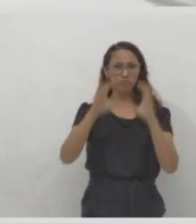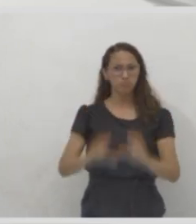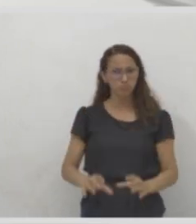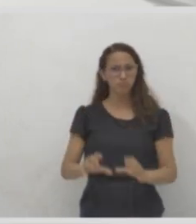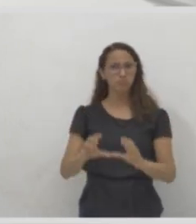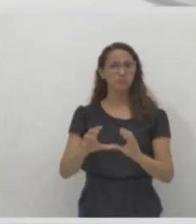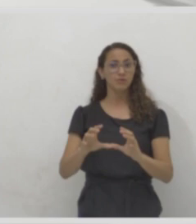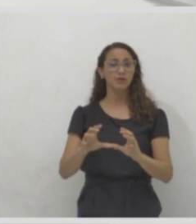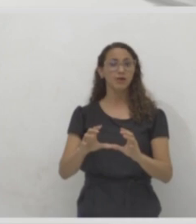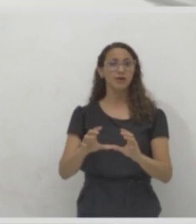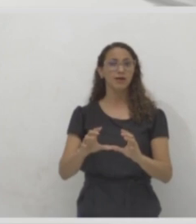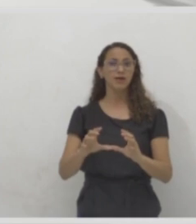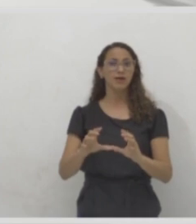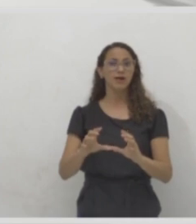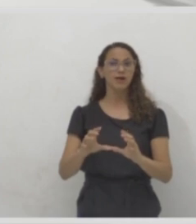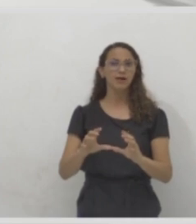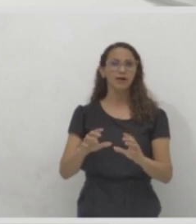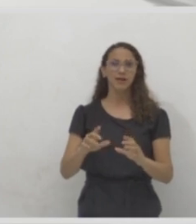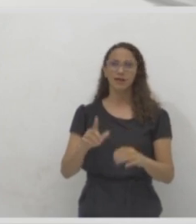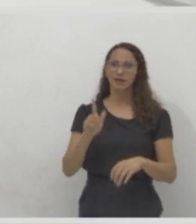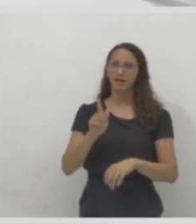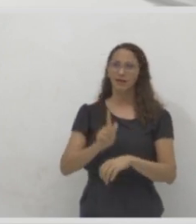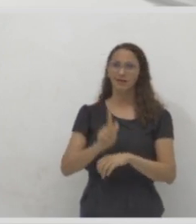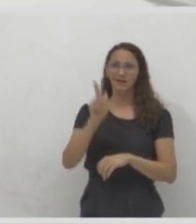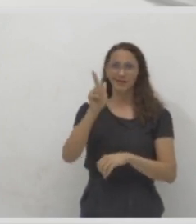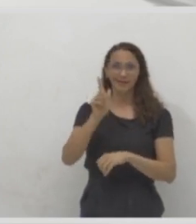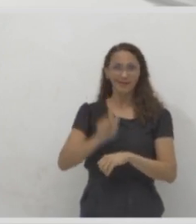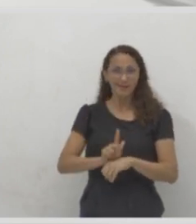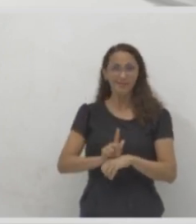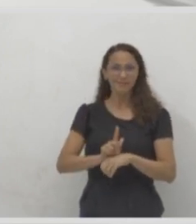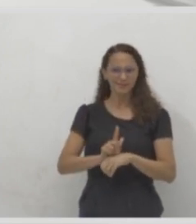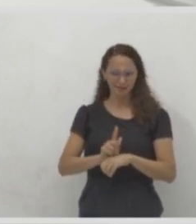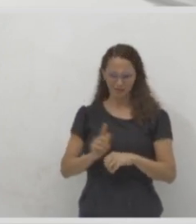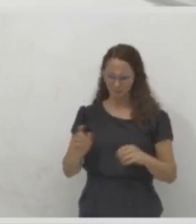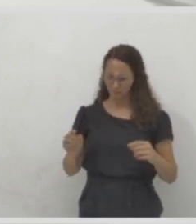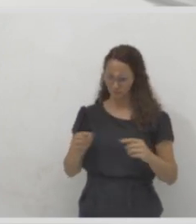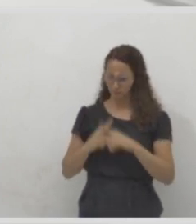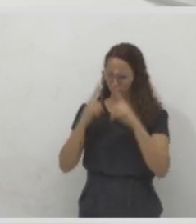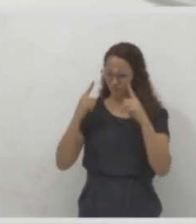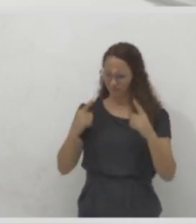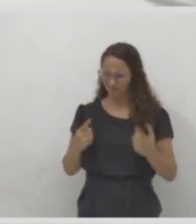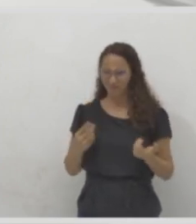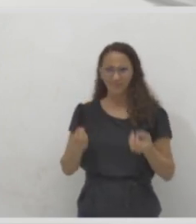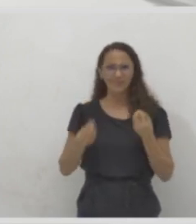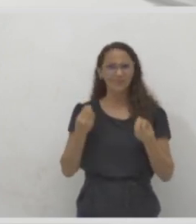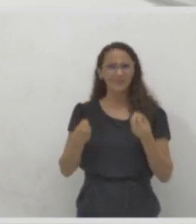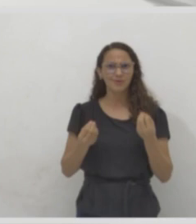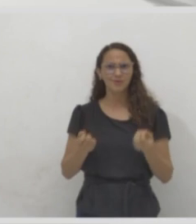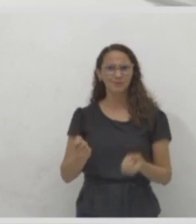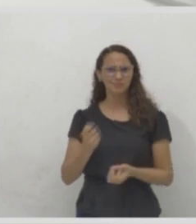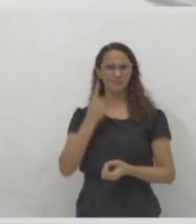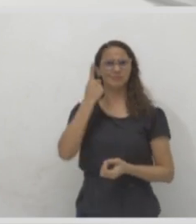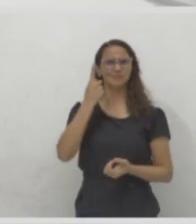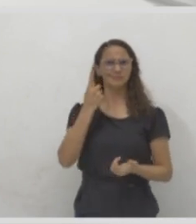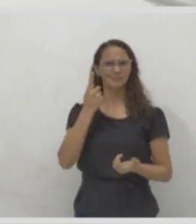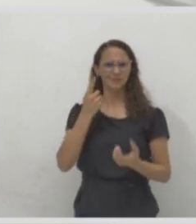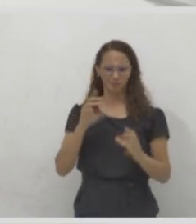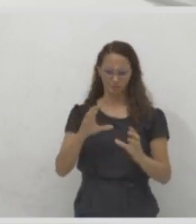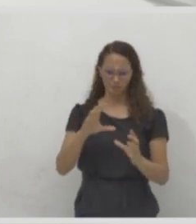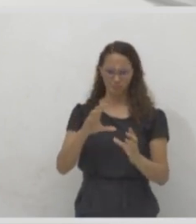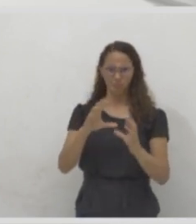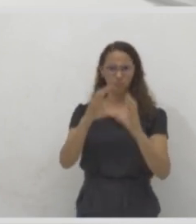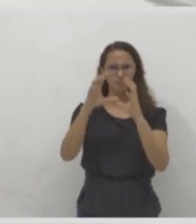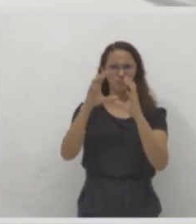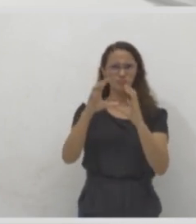no chão, ela desafiava a gravidade. E isso gerou um grande espanto para os europeus. Como assim um objeto que